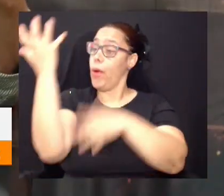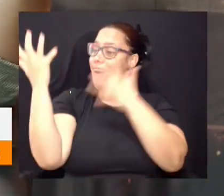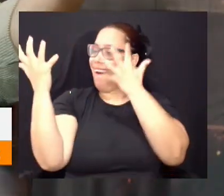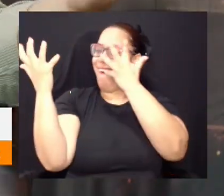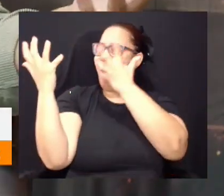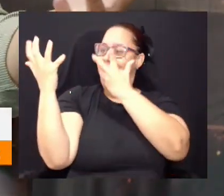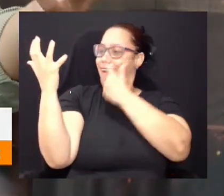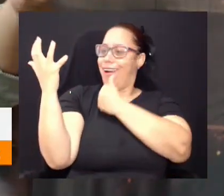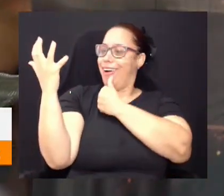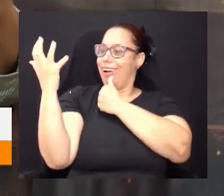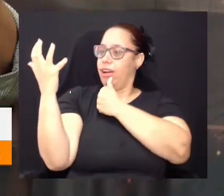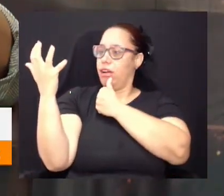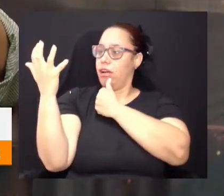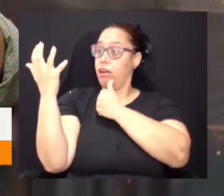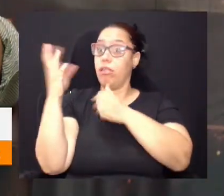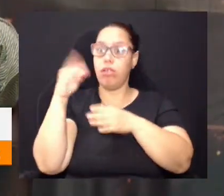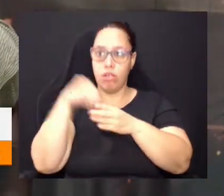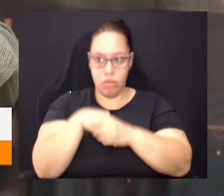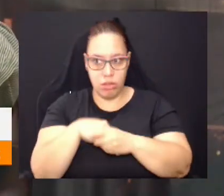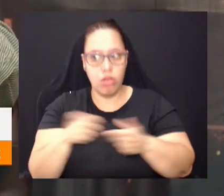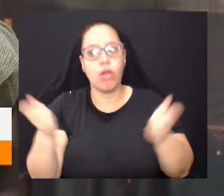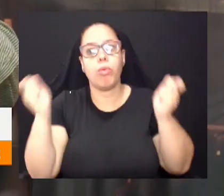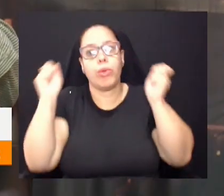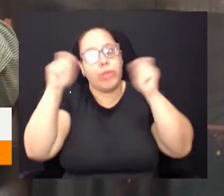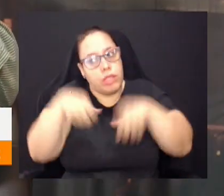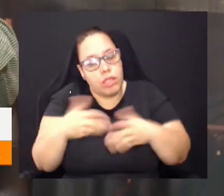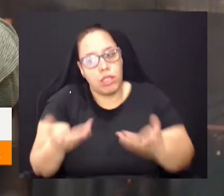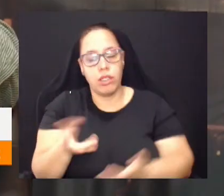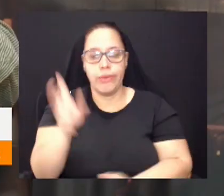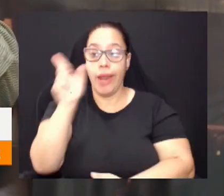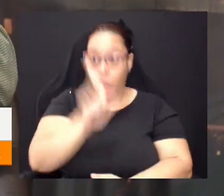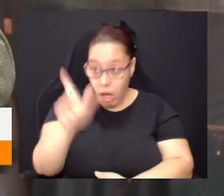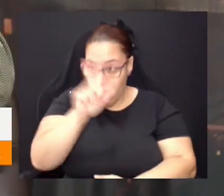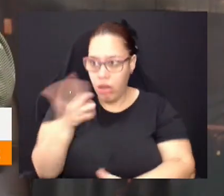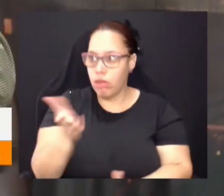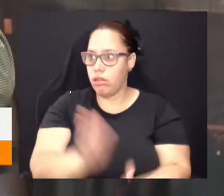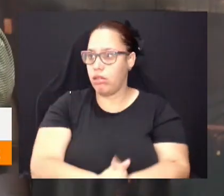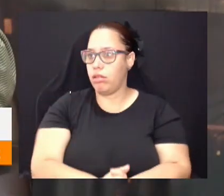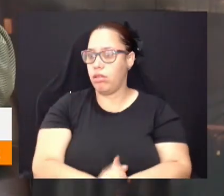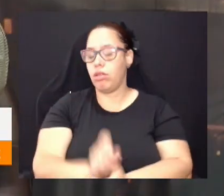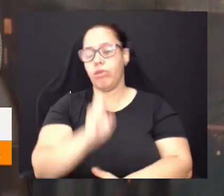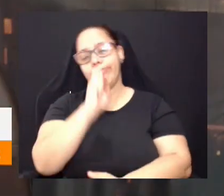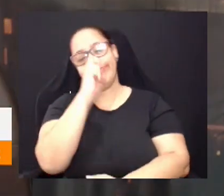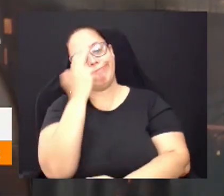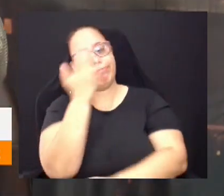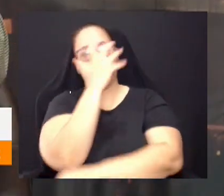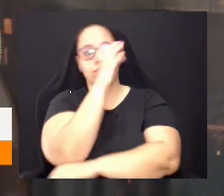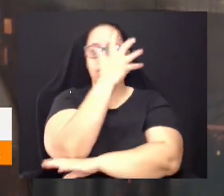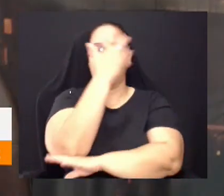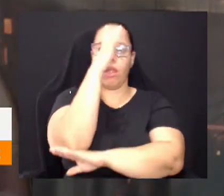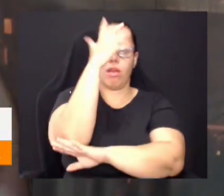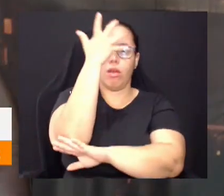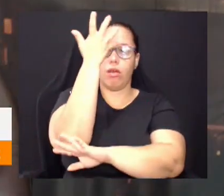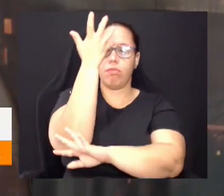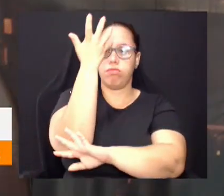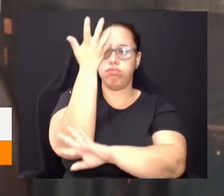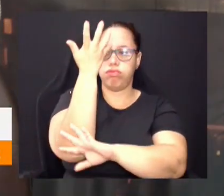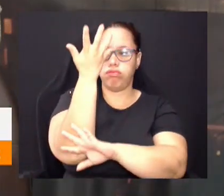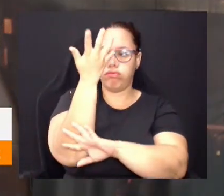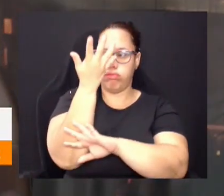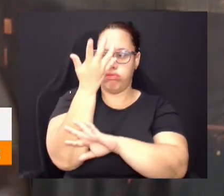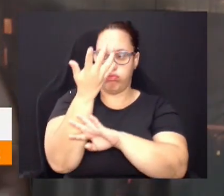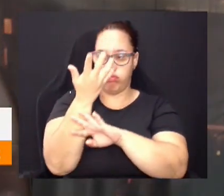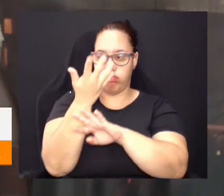né? Dentro do que eu consigo, lógico, dentro do possível, ou de ter um jardim com as plantas todas